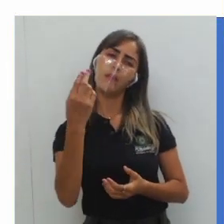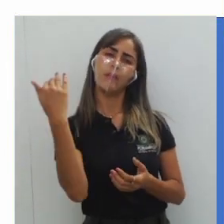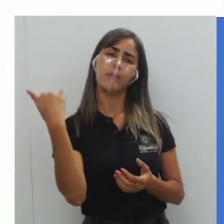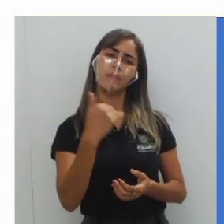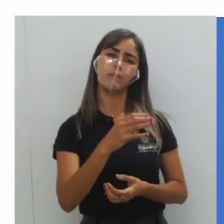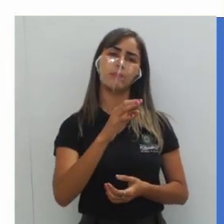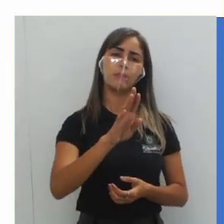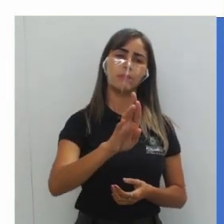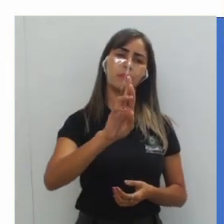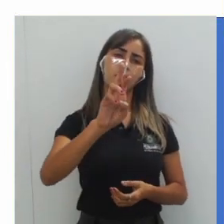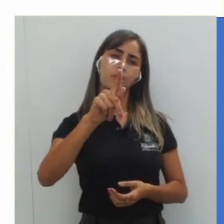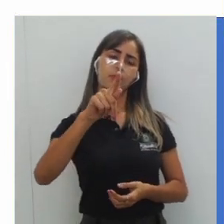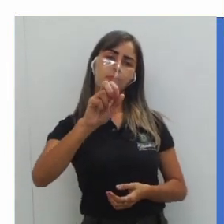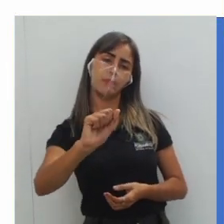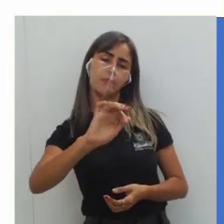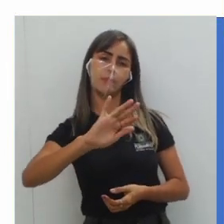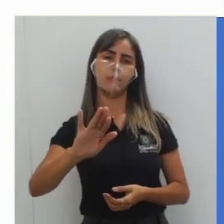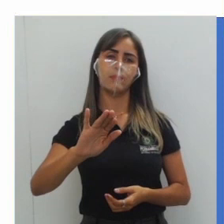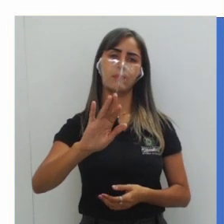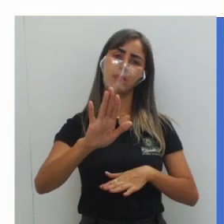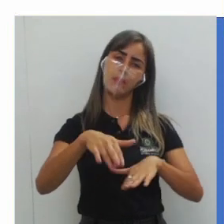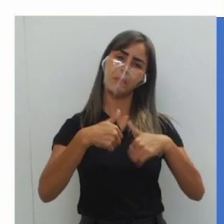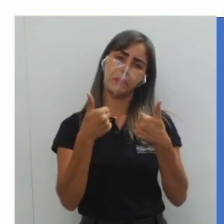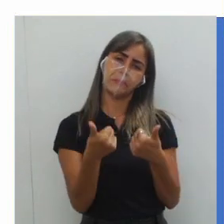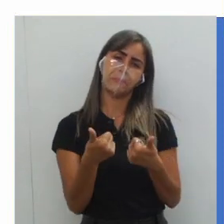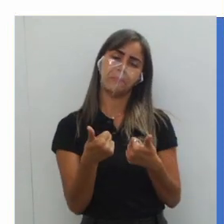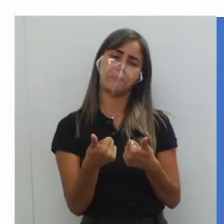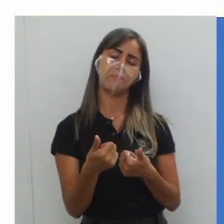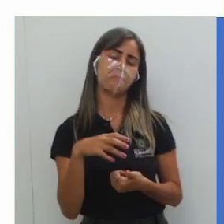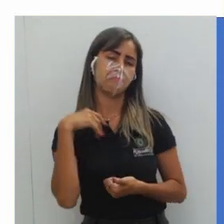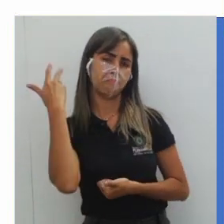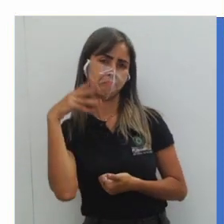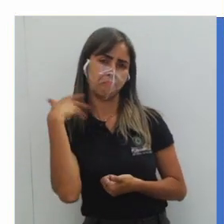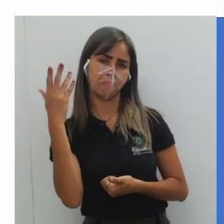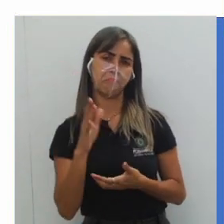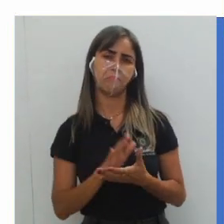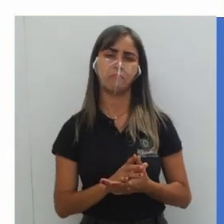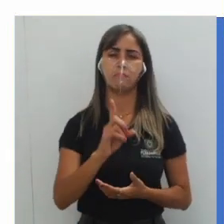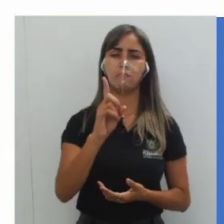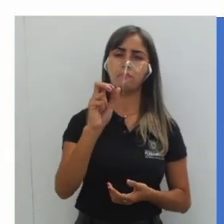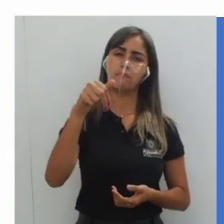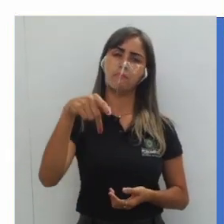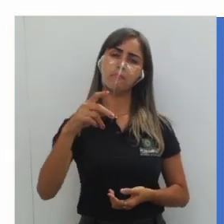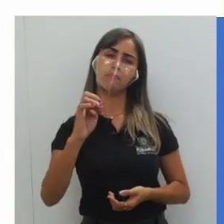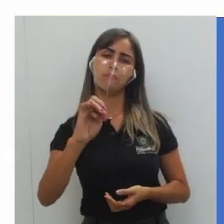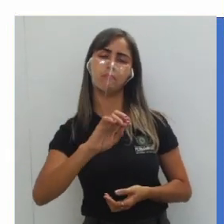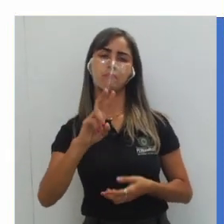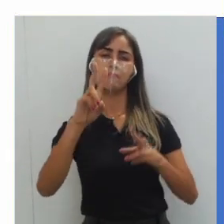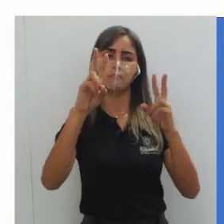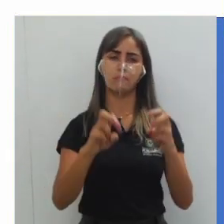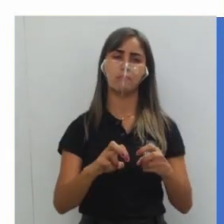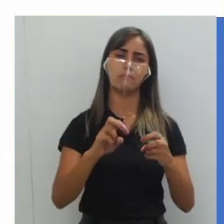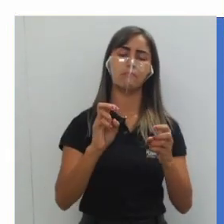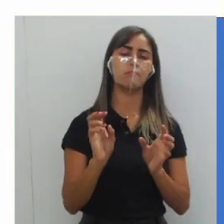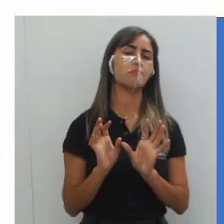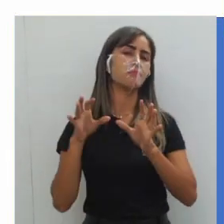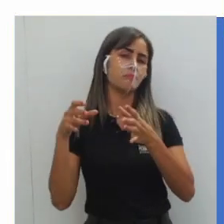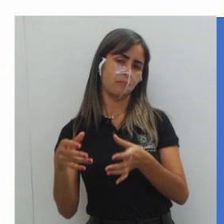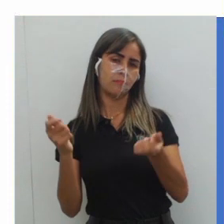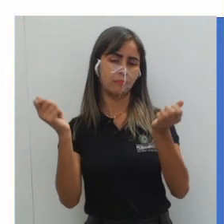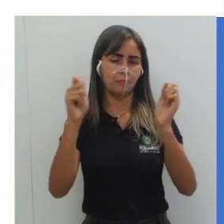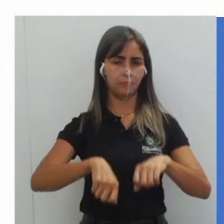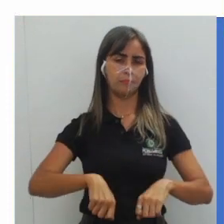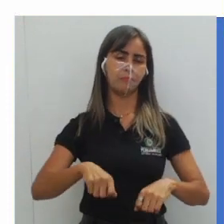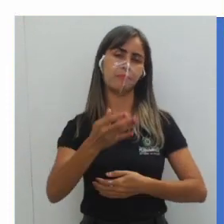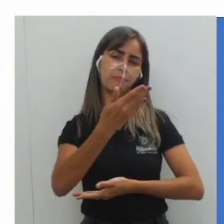Ou abaixo, brega is, é o melhor ou pior, dance of the group, dança em relação ao grupo, e a